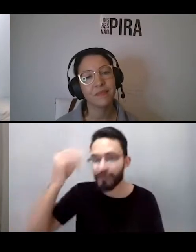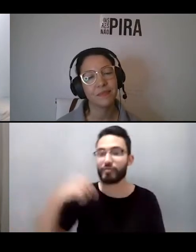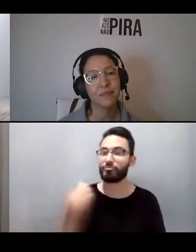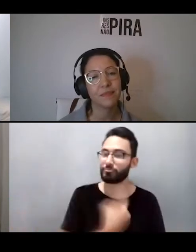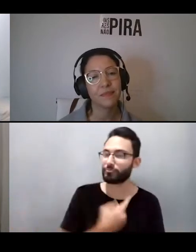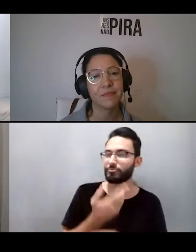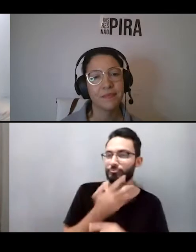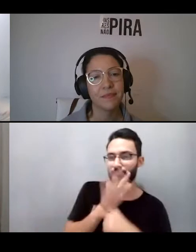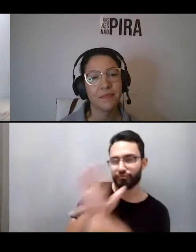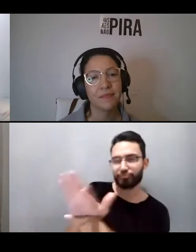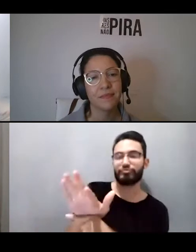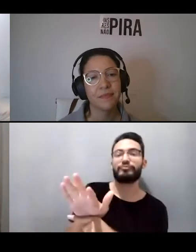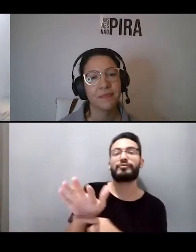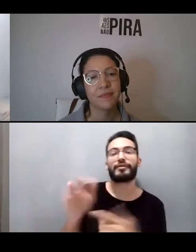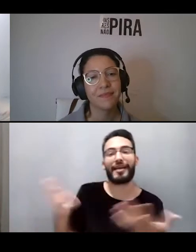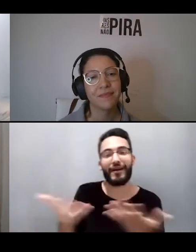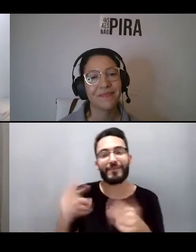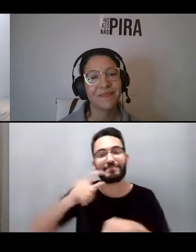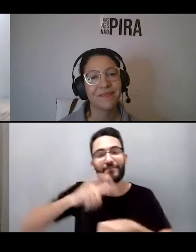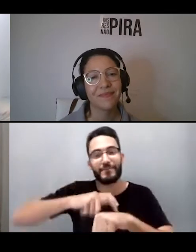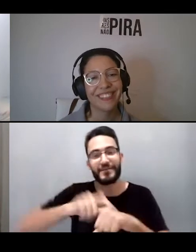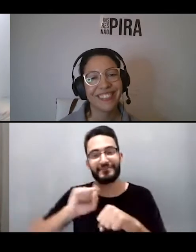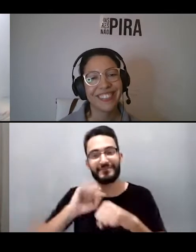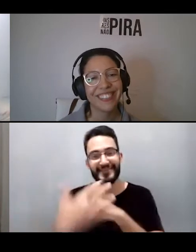de pandemia. E agora eu vou chamar a Pri.